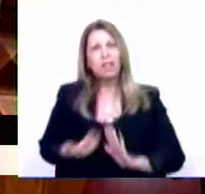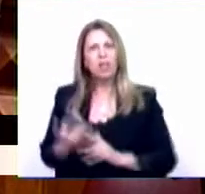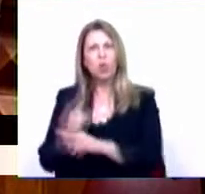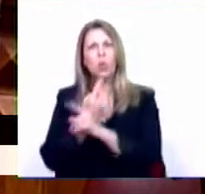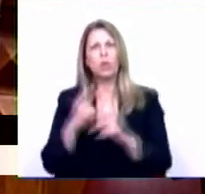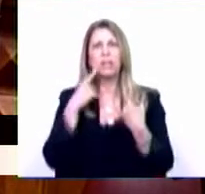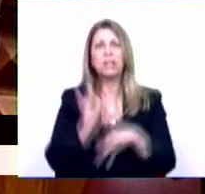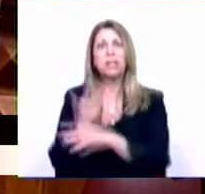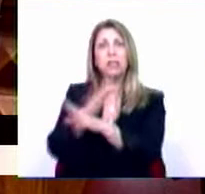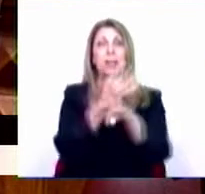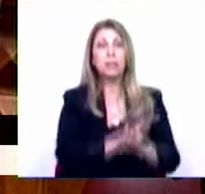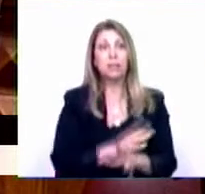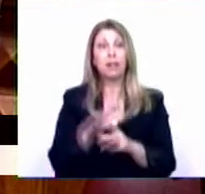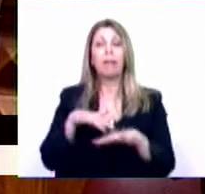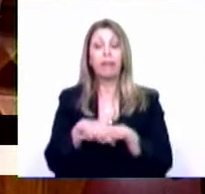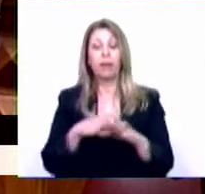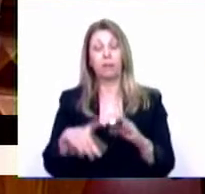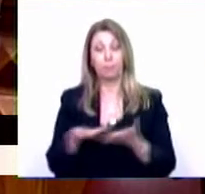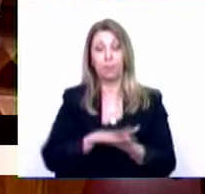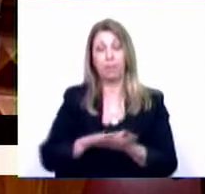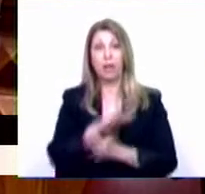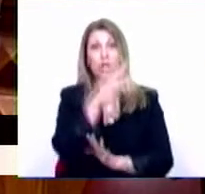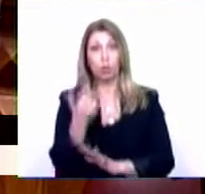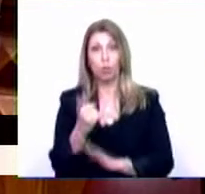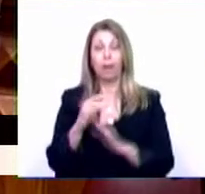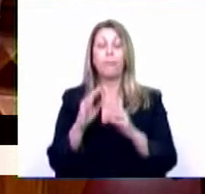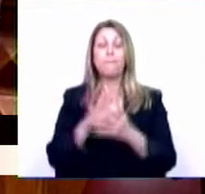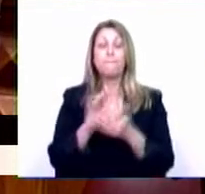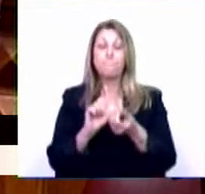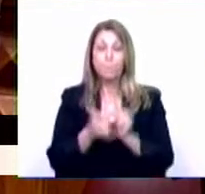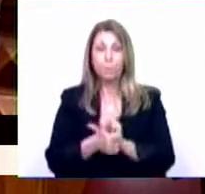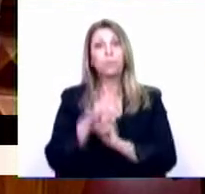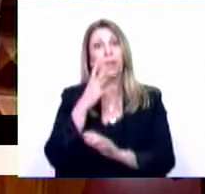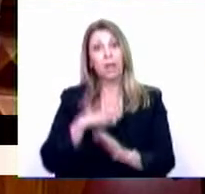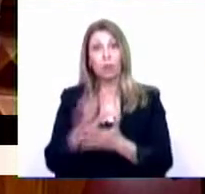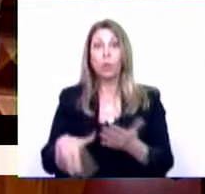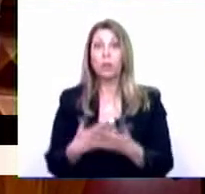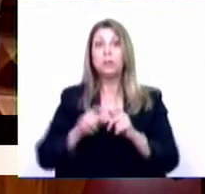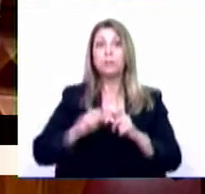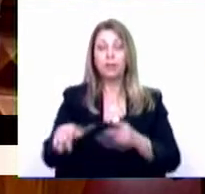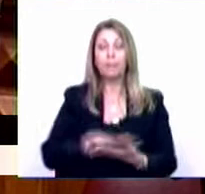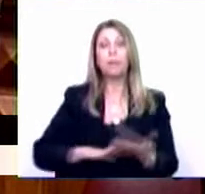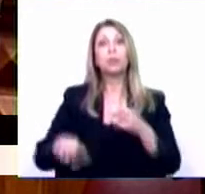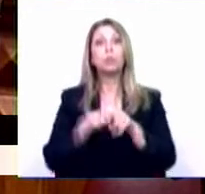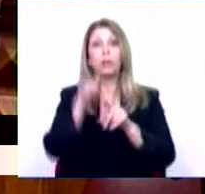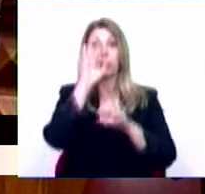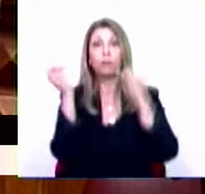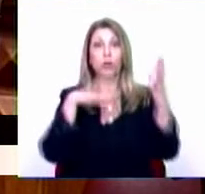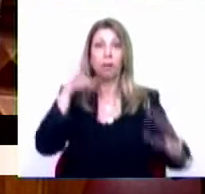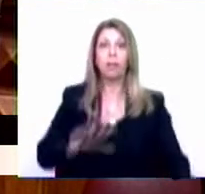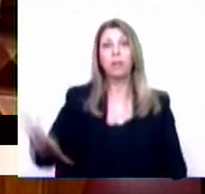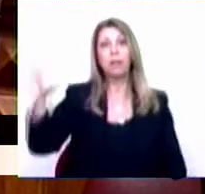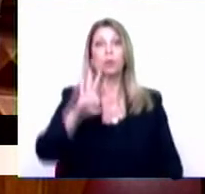redes primárias e secundárias. A mudança que propomos continuar define as bases da política florestal nacional, estabelecendo